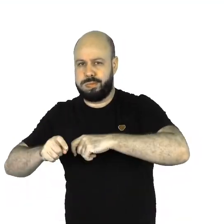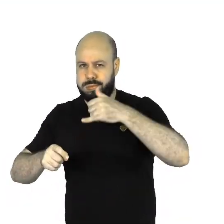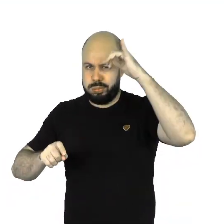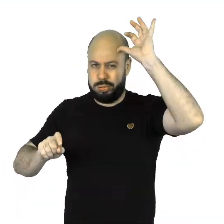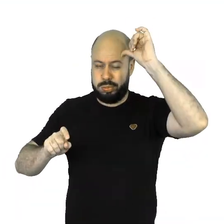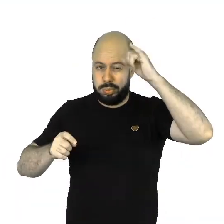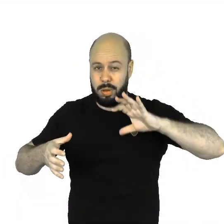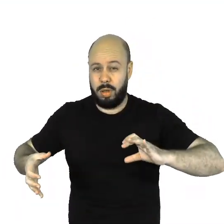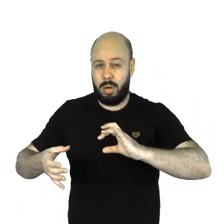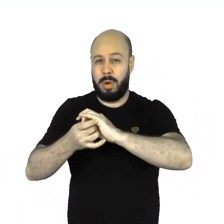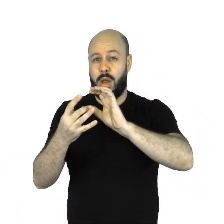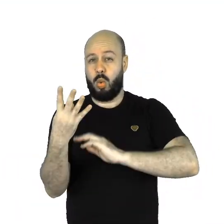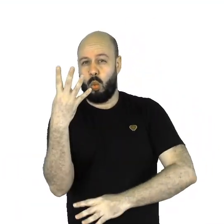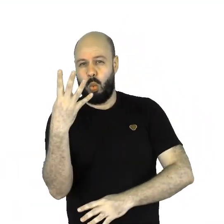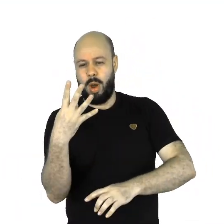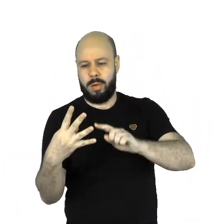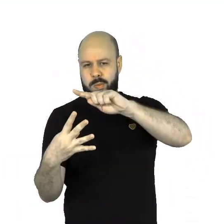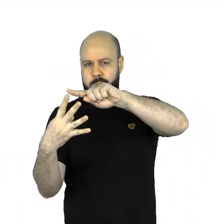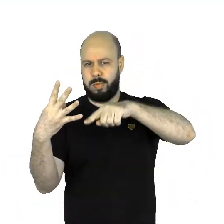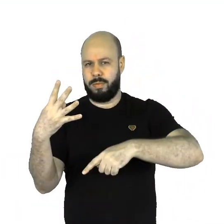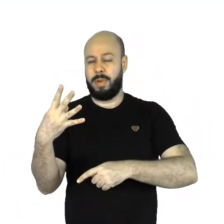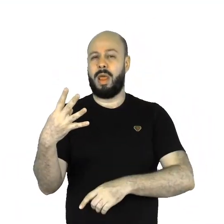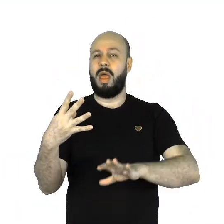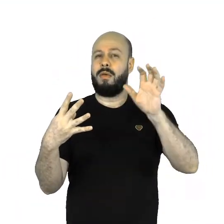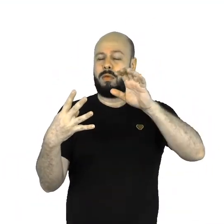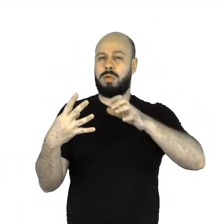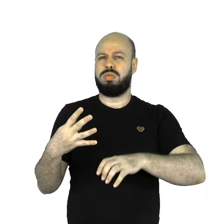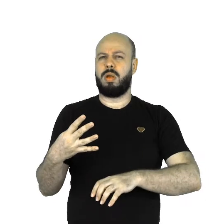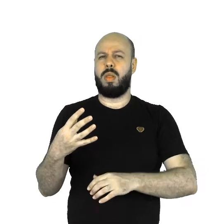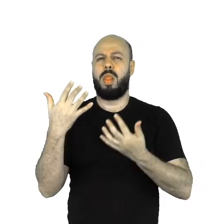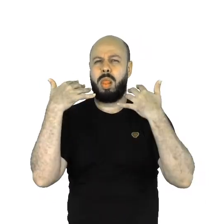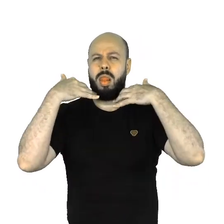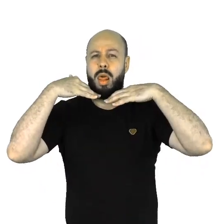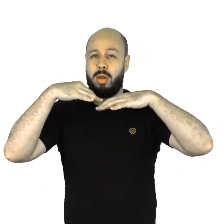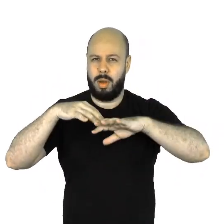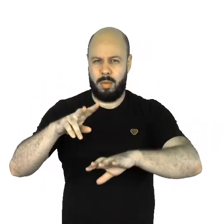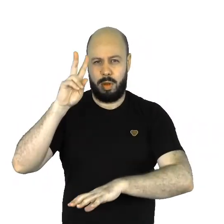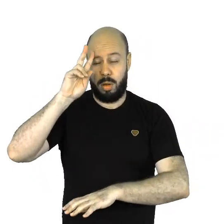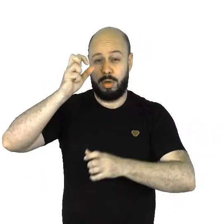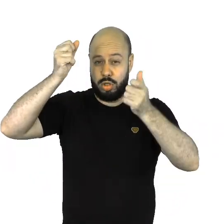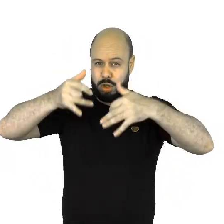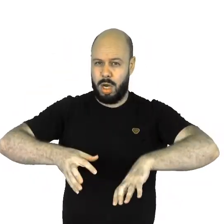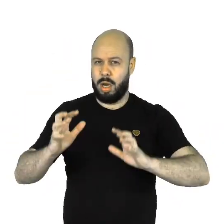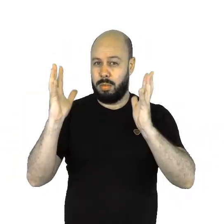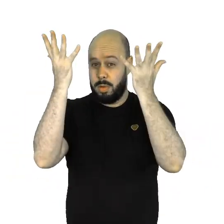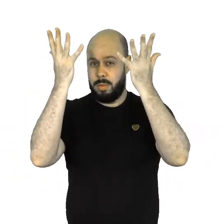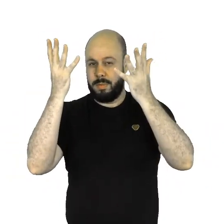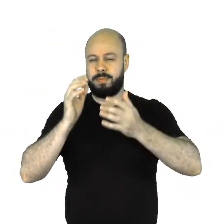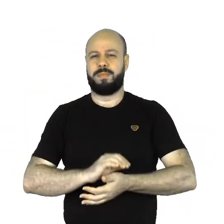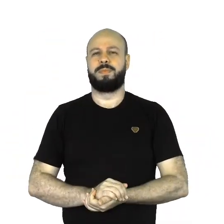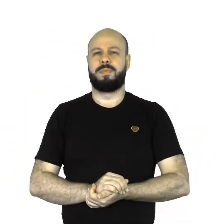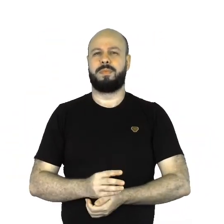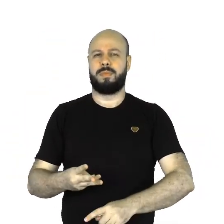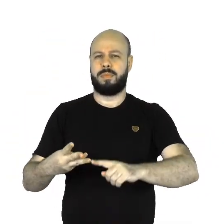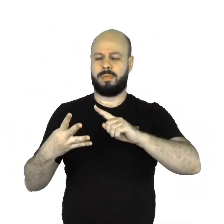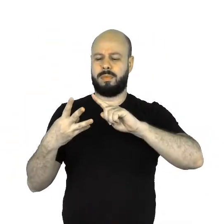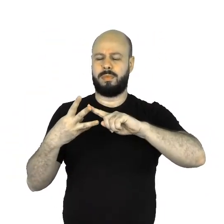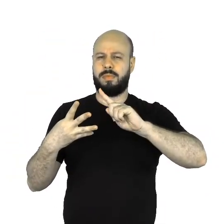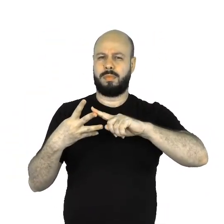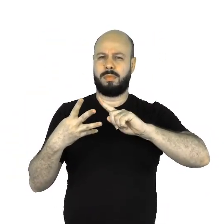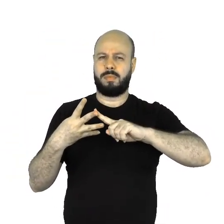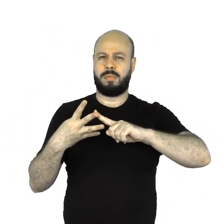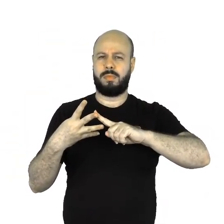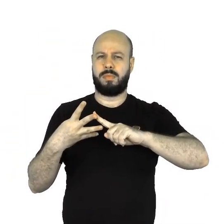por 4 fatores. Um deles é o quadro natural, aquele que eu falei para vocês do clima, tá? O outro